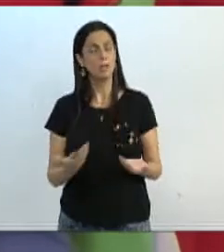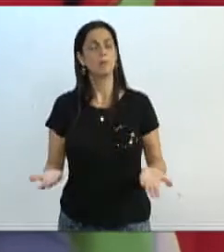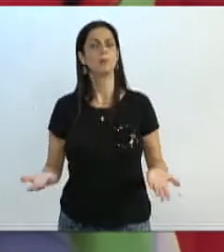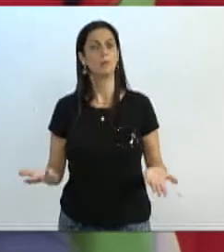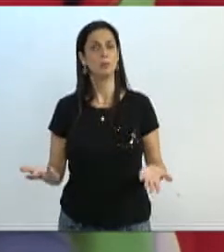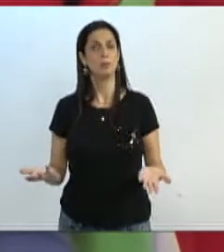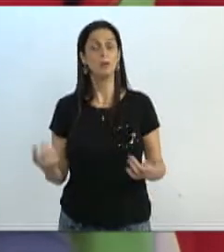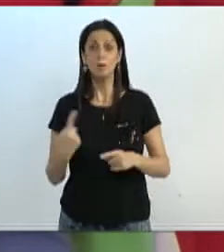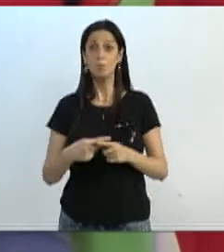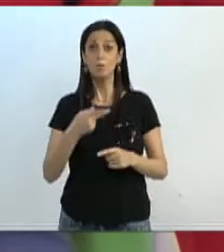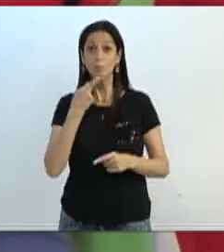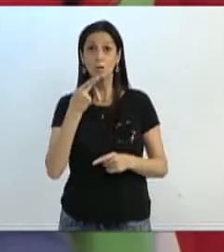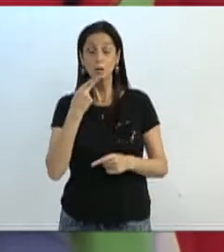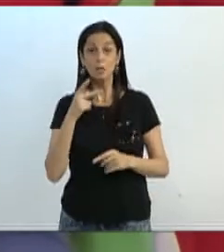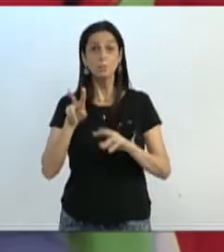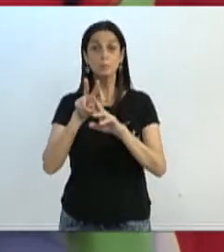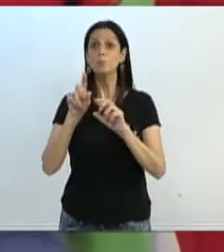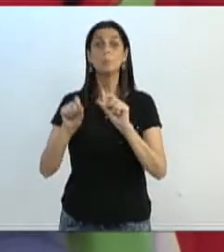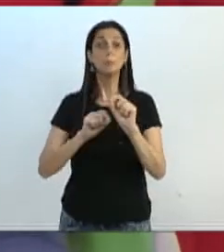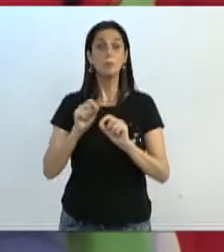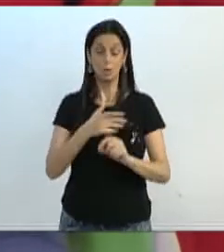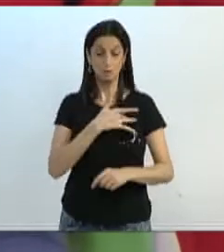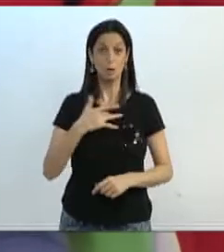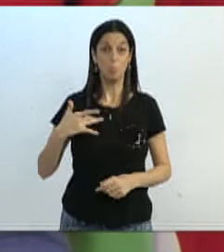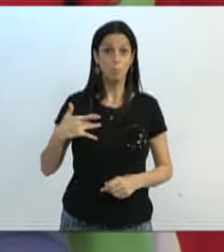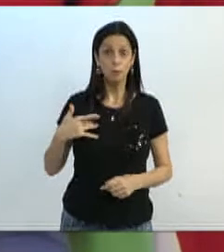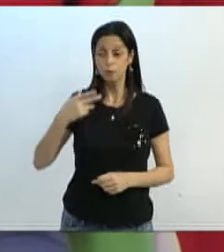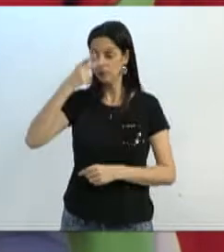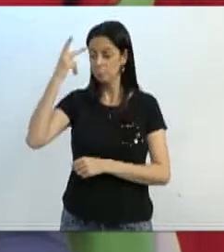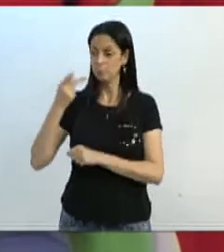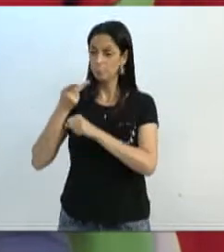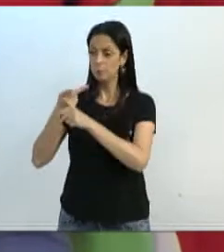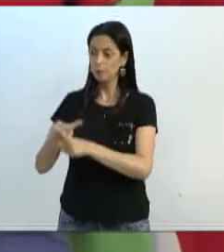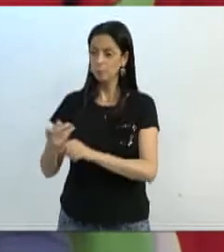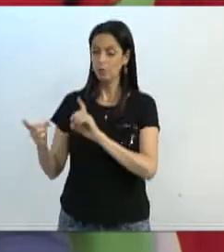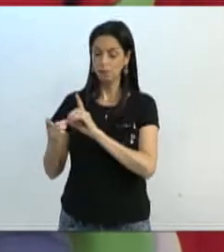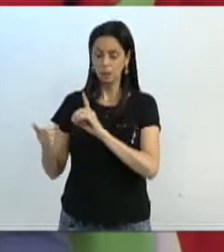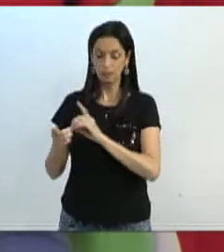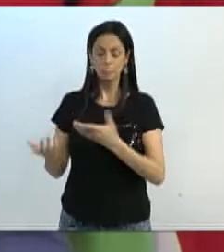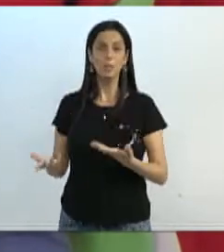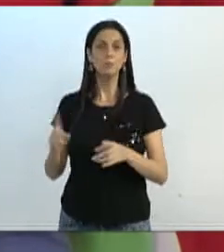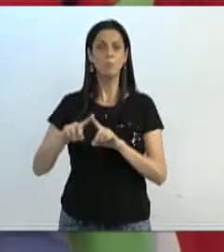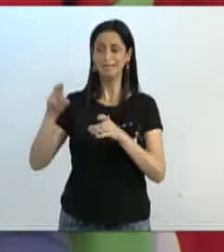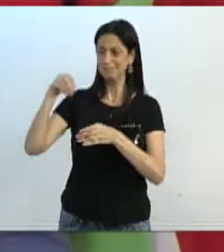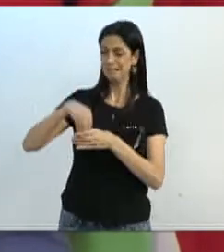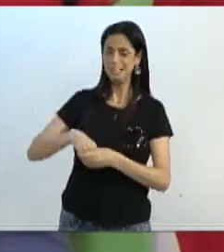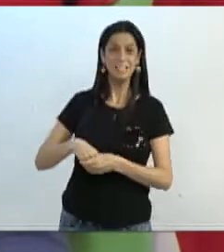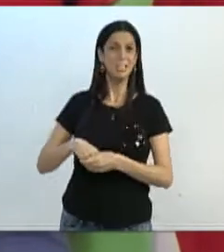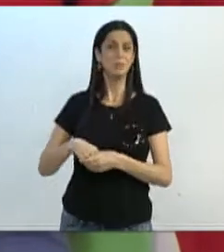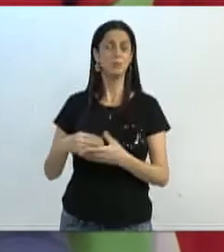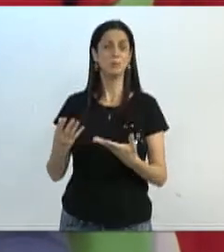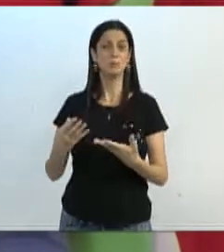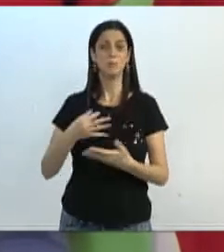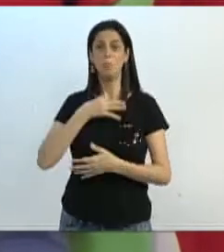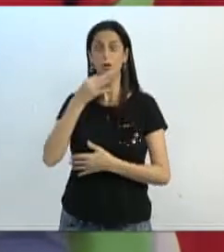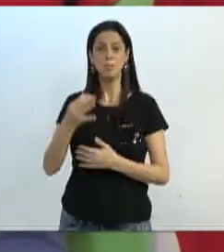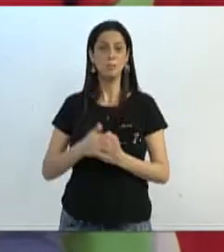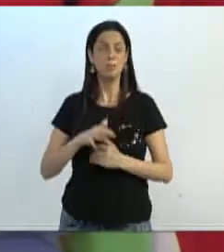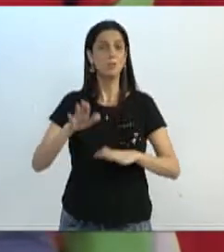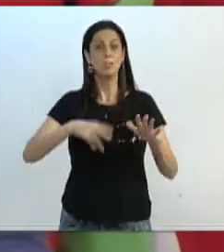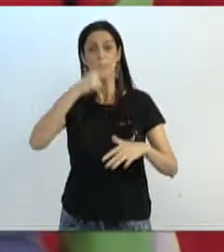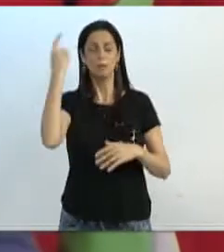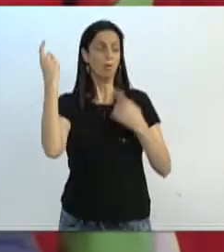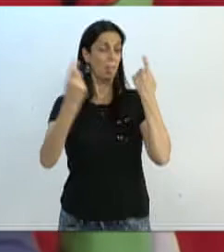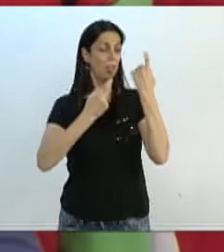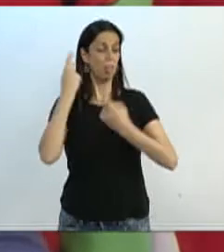estamos falando sobre vidas, sobre pessoas que estão procurando atendimento, e atendimento, e muitas vezes, na hora do desespero, preocupados de alguma